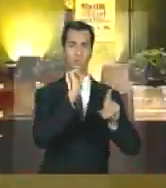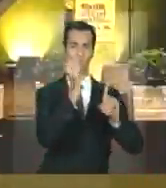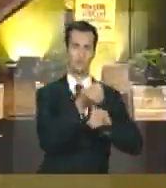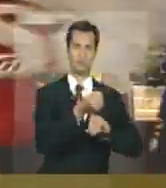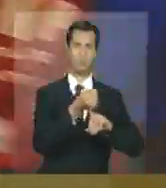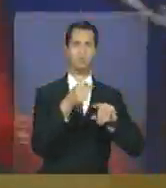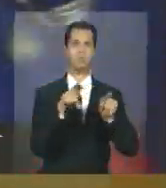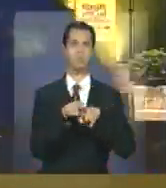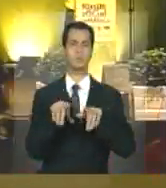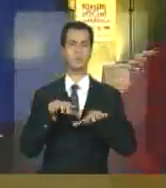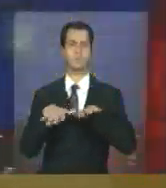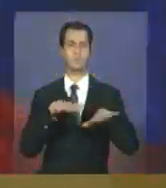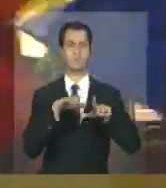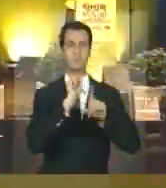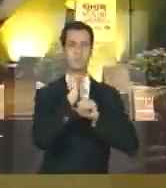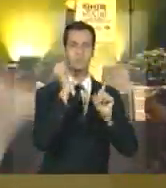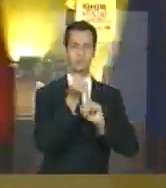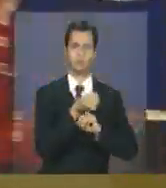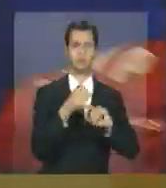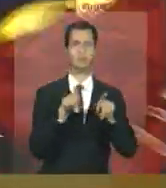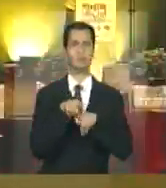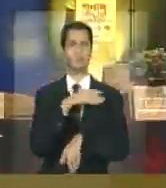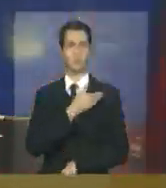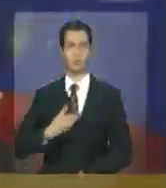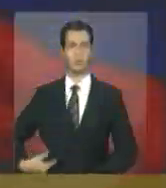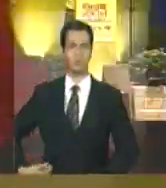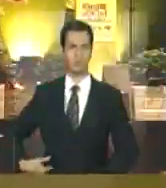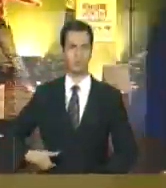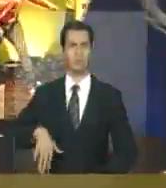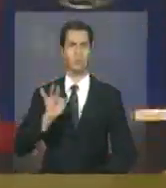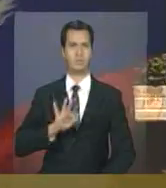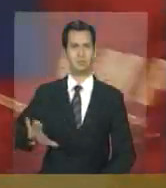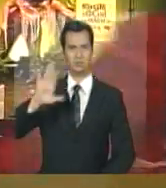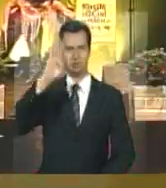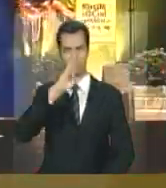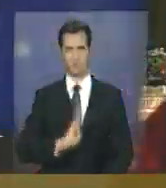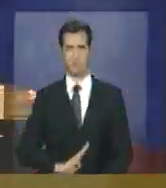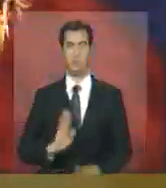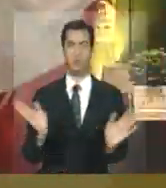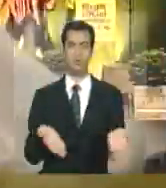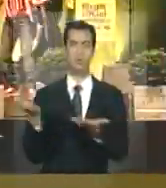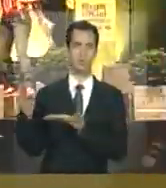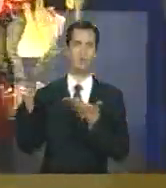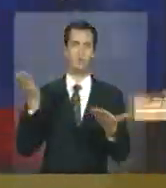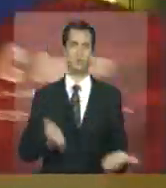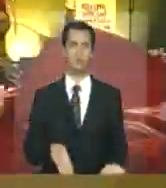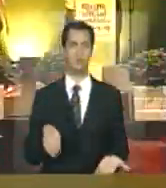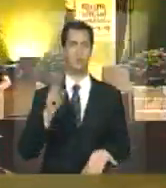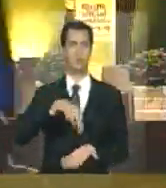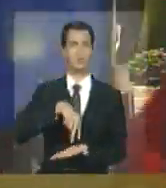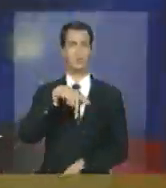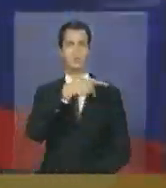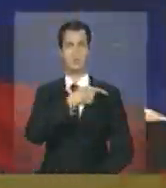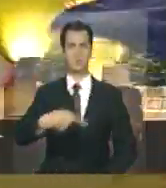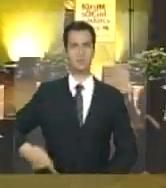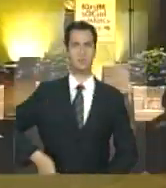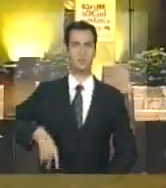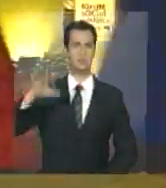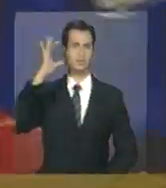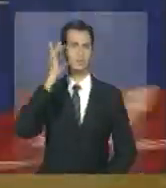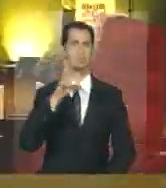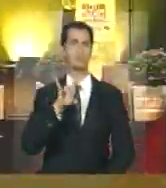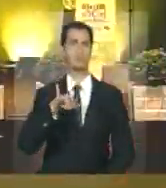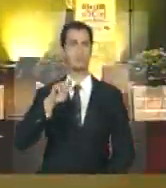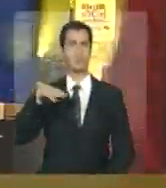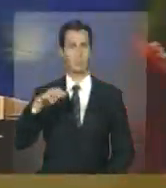movimento social e o governo brasileiro. Vamos ouvir a nossa companheira presidenta do Brasil,